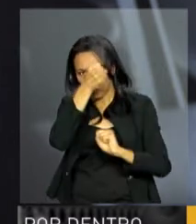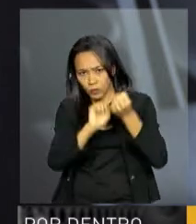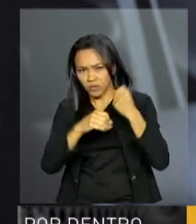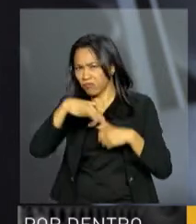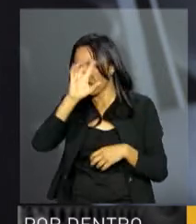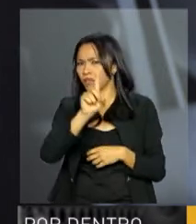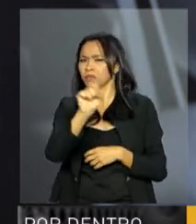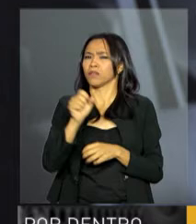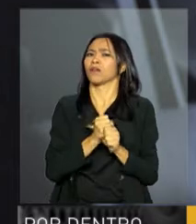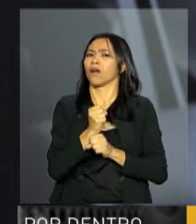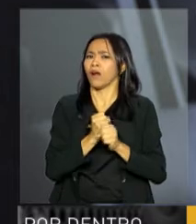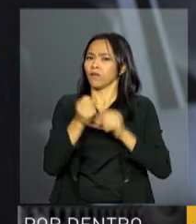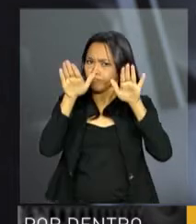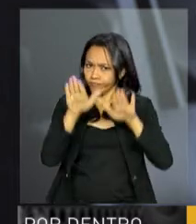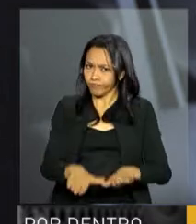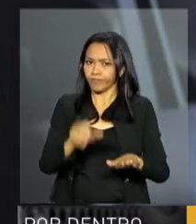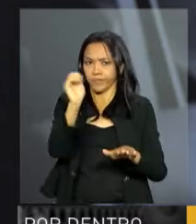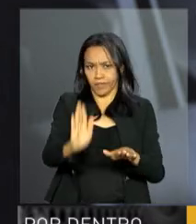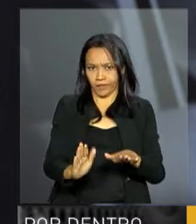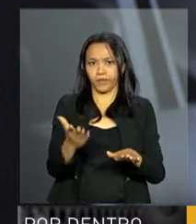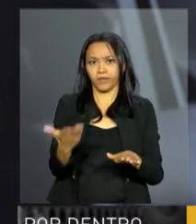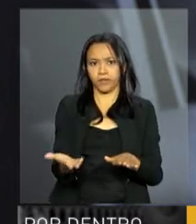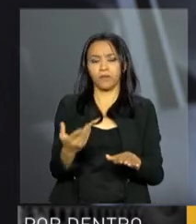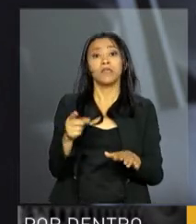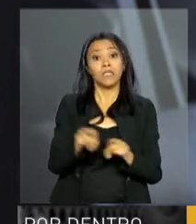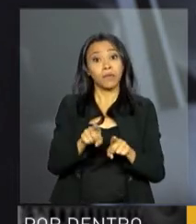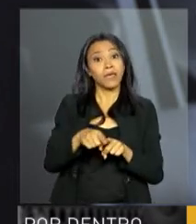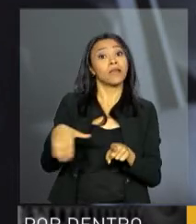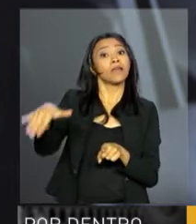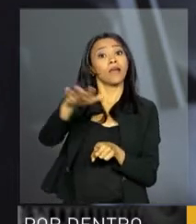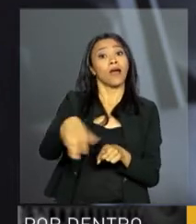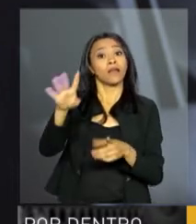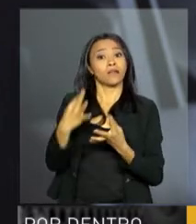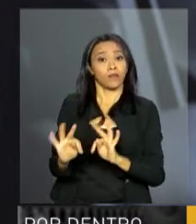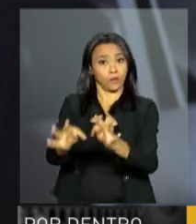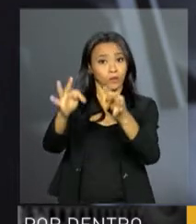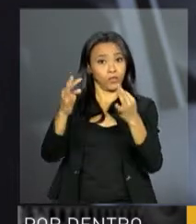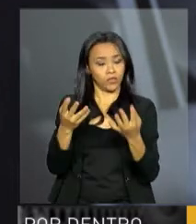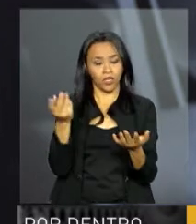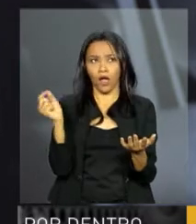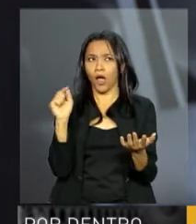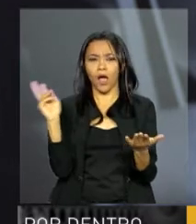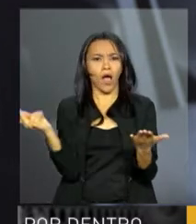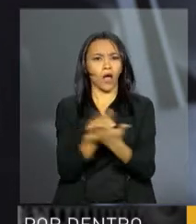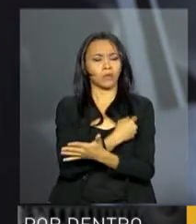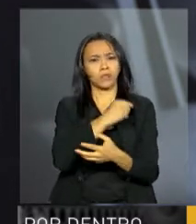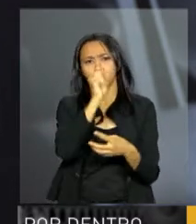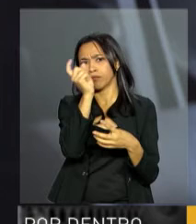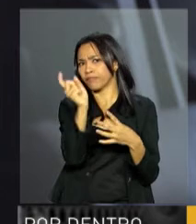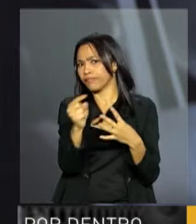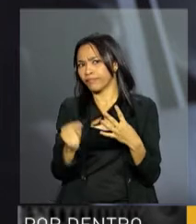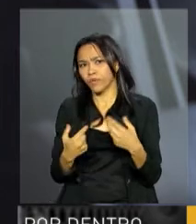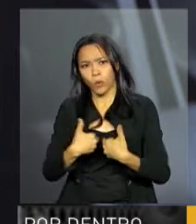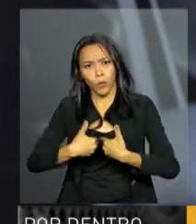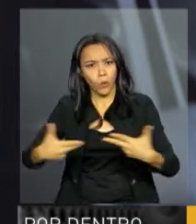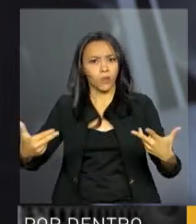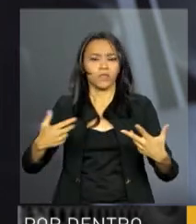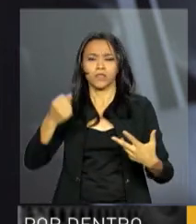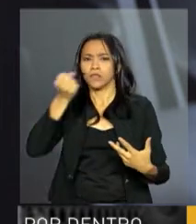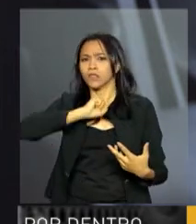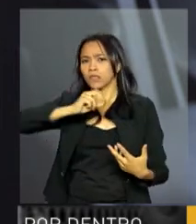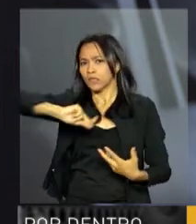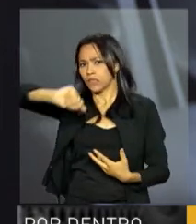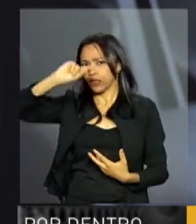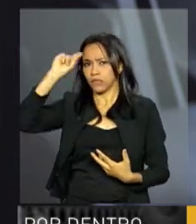100 anos no setor mesmo de tecnologias de ponta muitas coisas aconteceram investimento muito antigos no